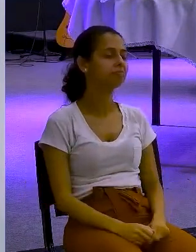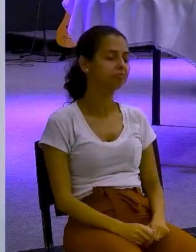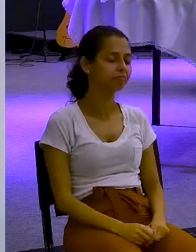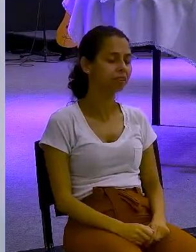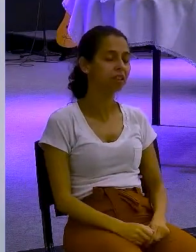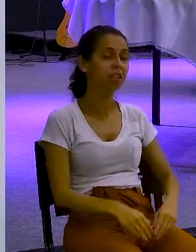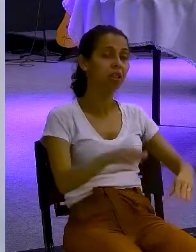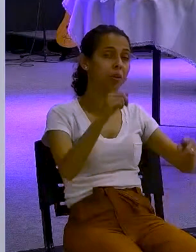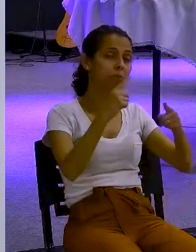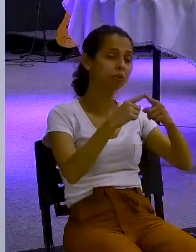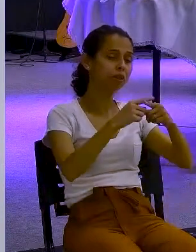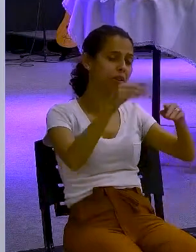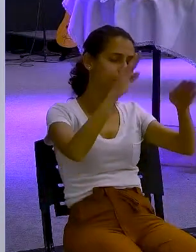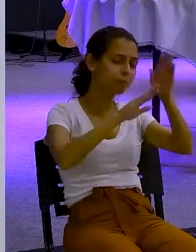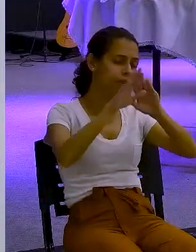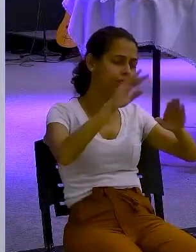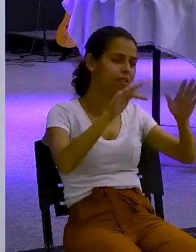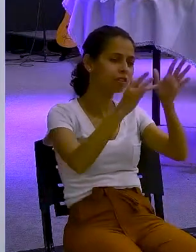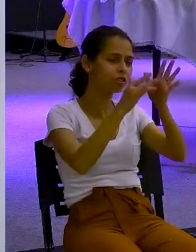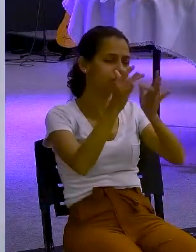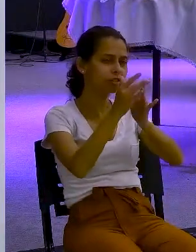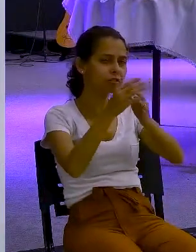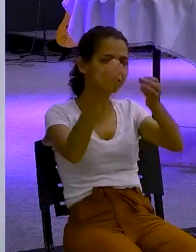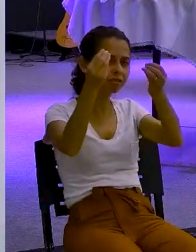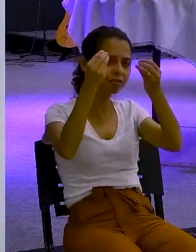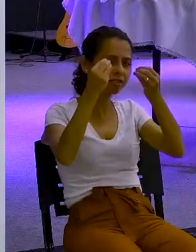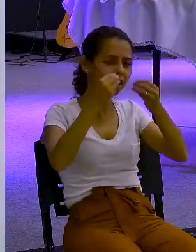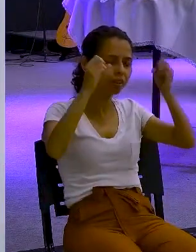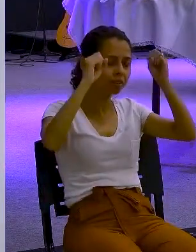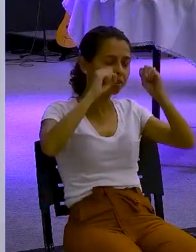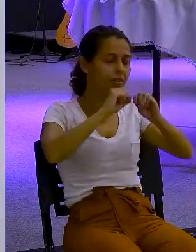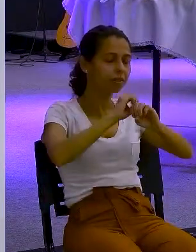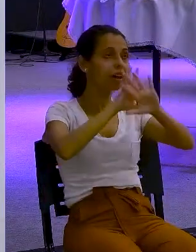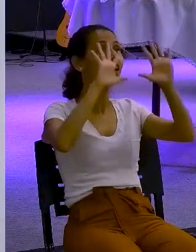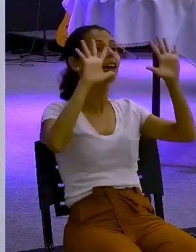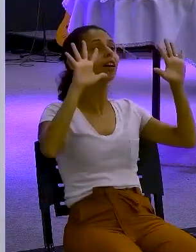Porque a presença de Jesus traz discernimento.